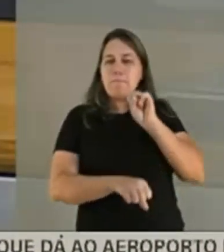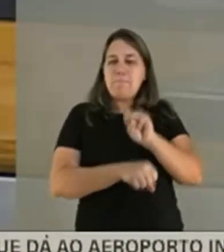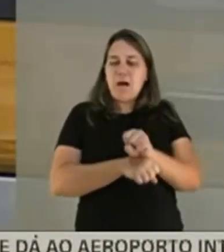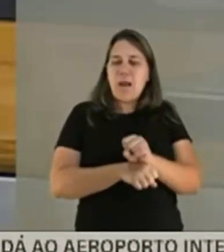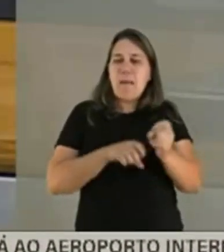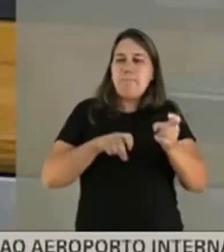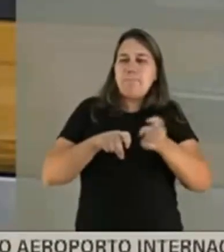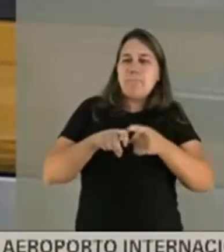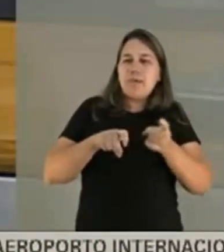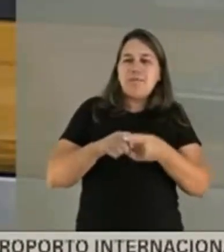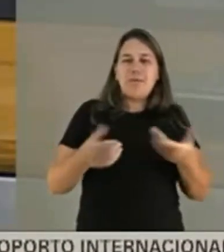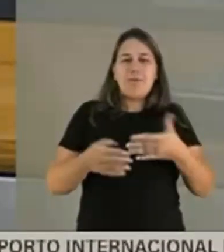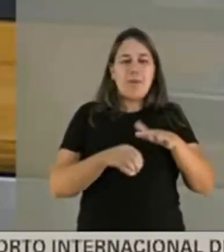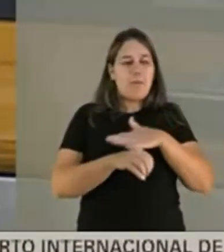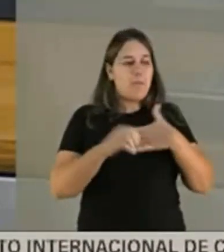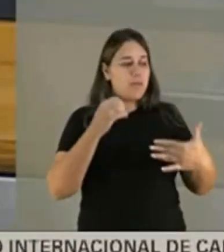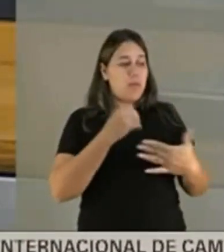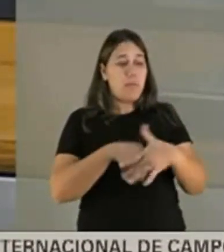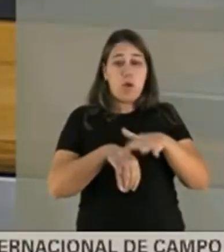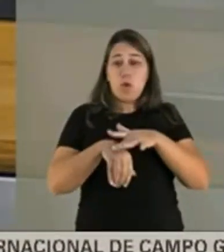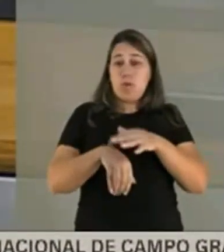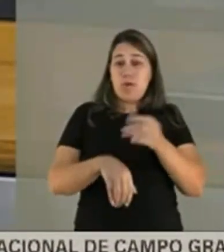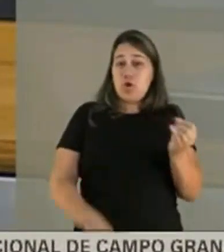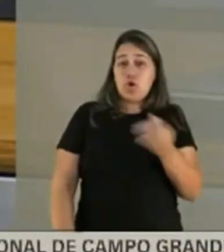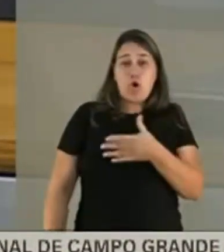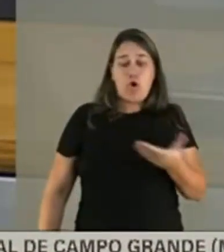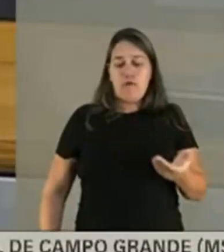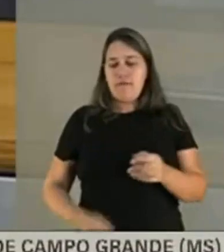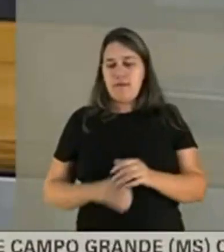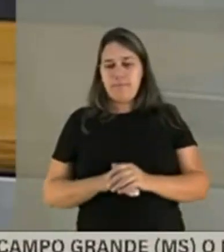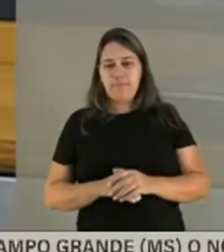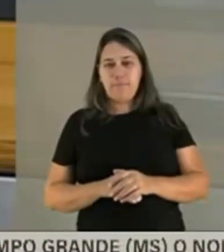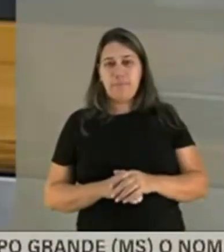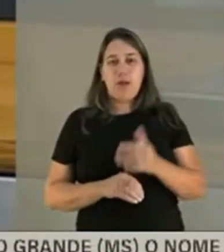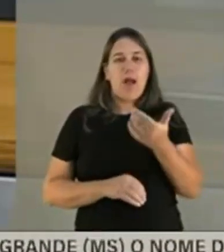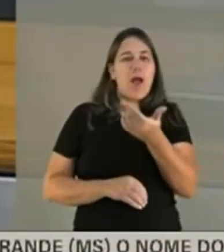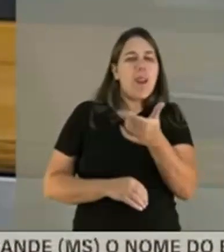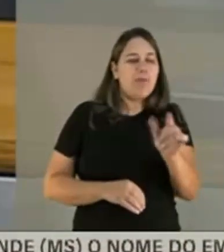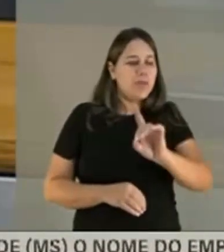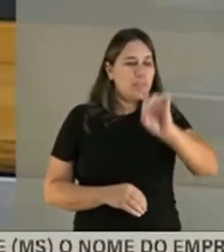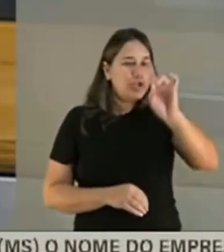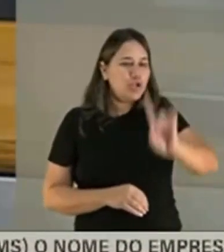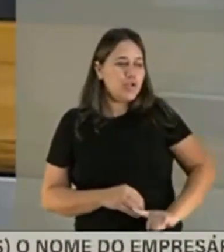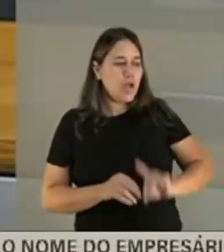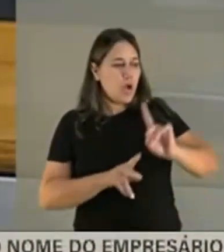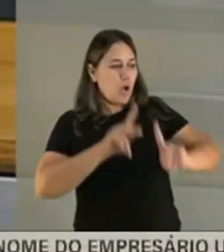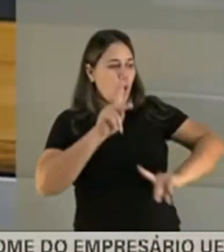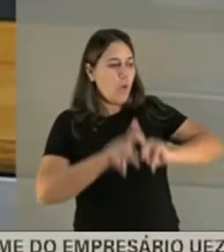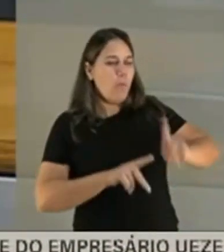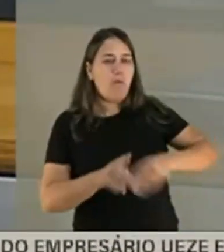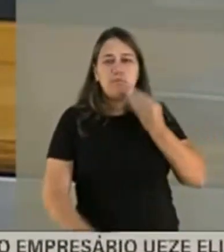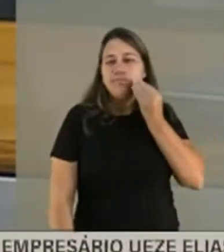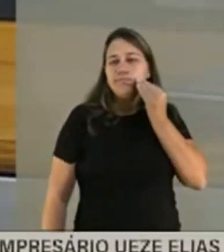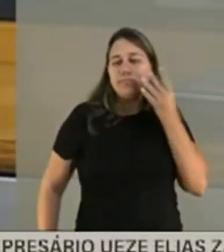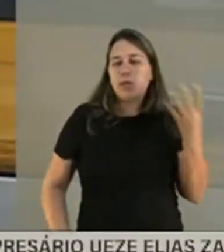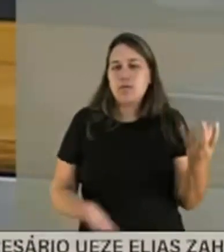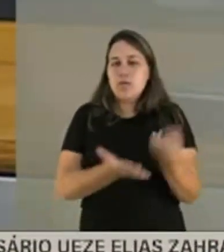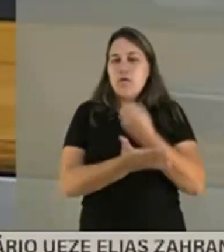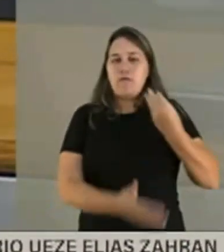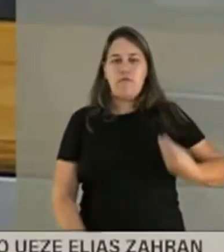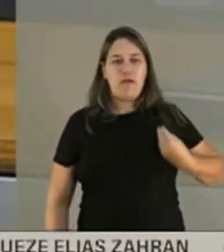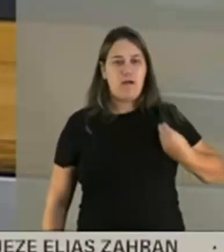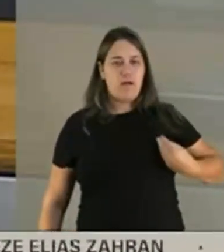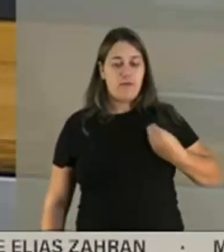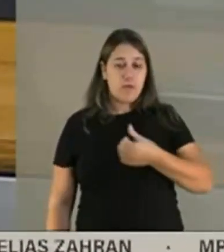plena pandemia de uma doença nova, retirando o direito da população de tentar salvar suas vidas com